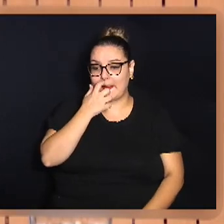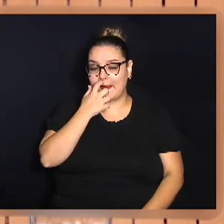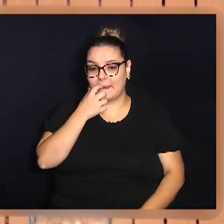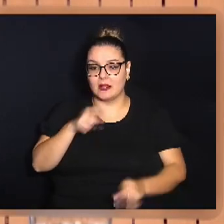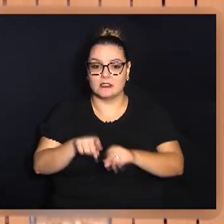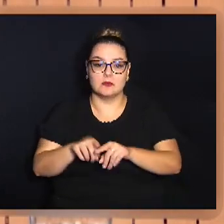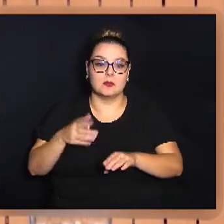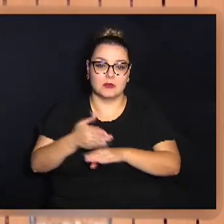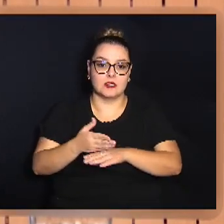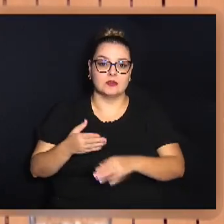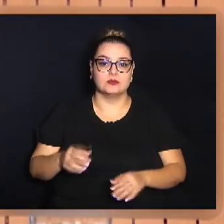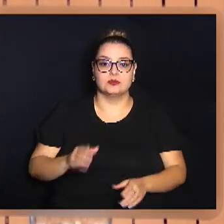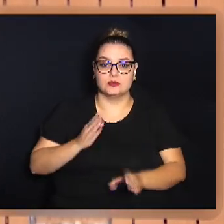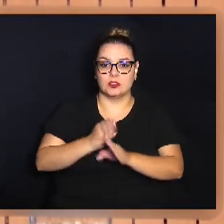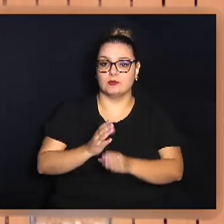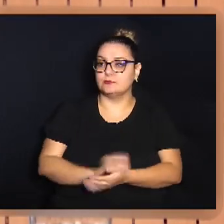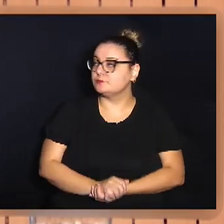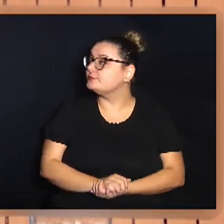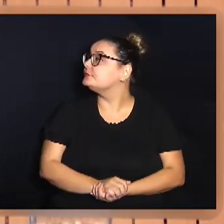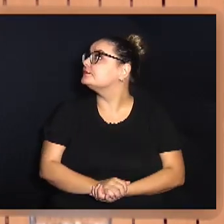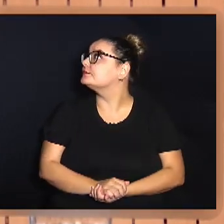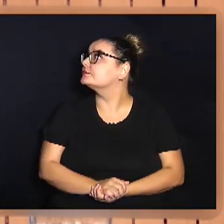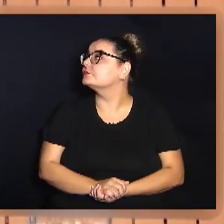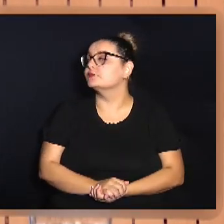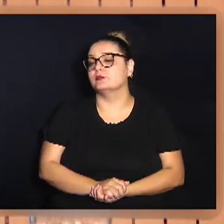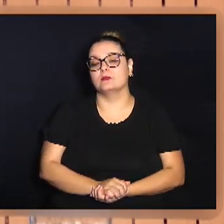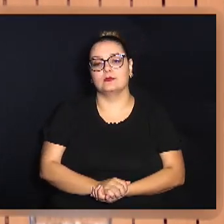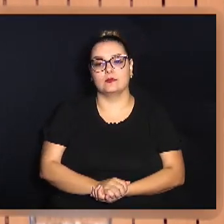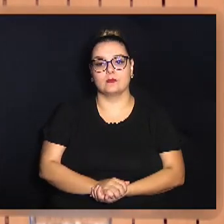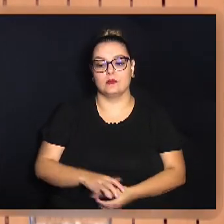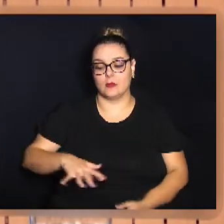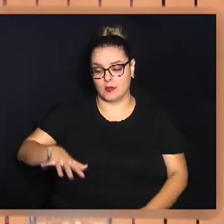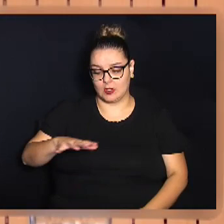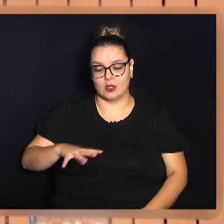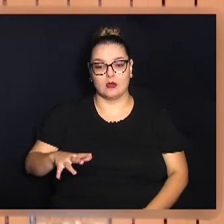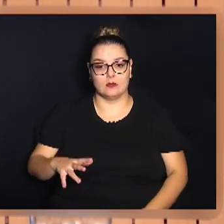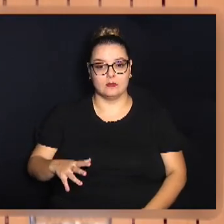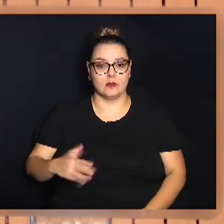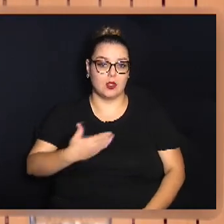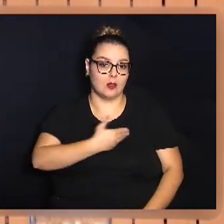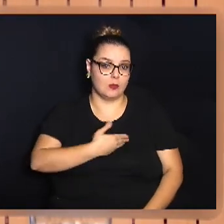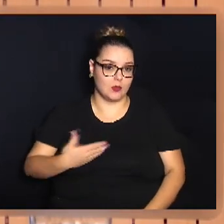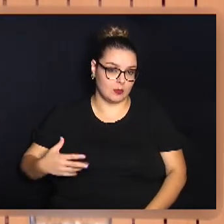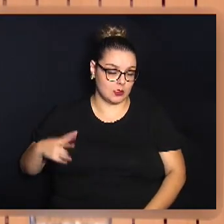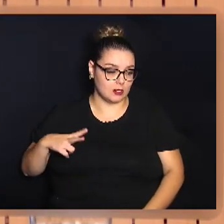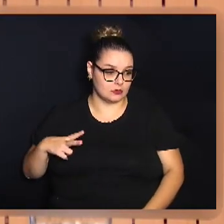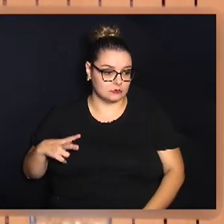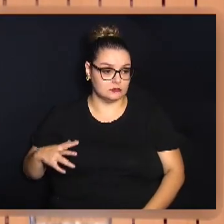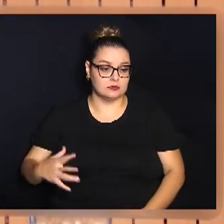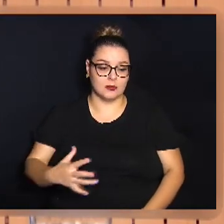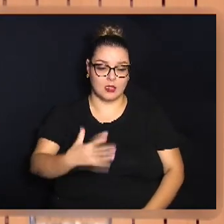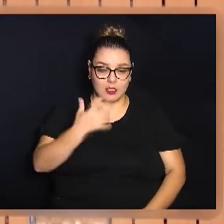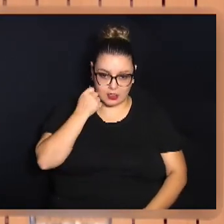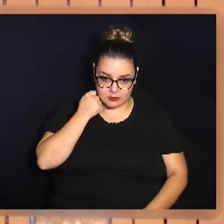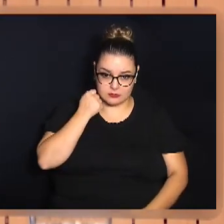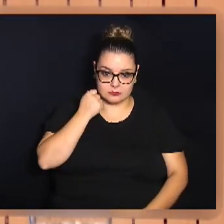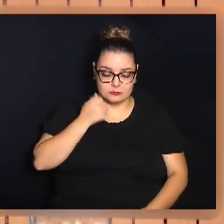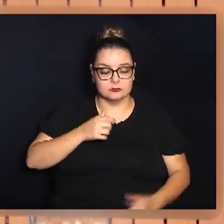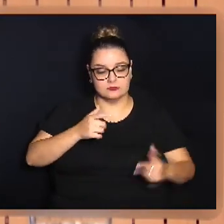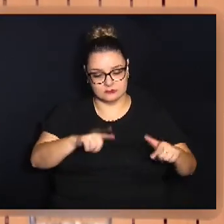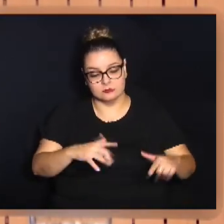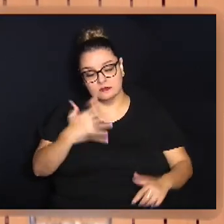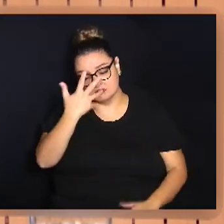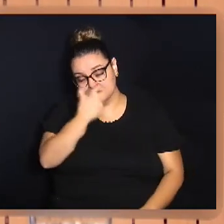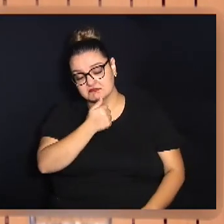do encontro. Seria pública-privada adotando um espaço desse, deixa a cidade bonita e ajuda os serviços públicos da